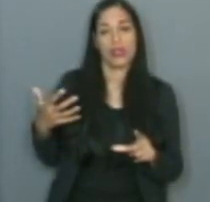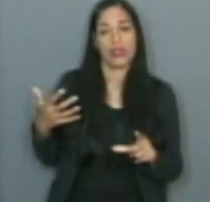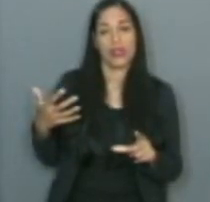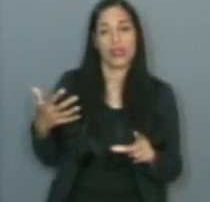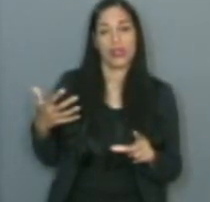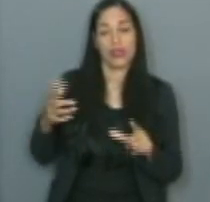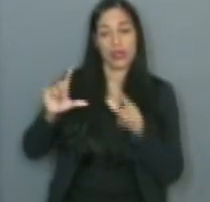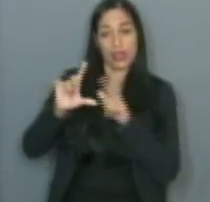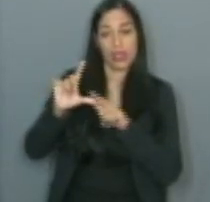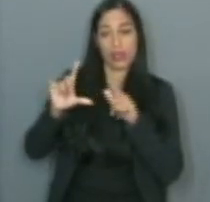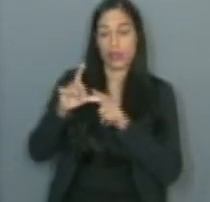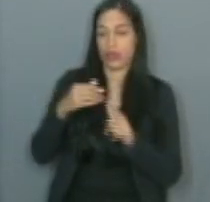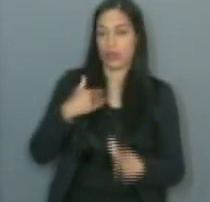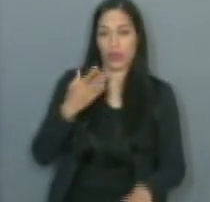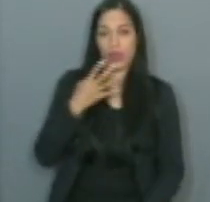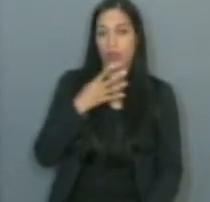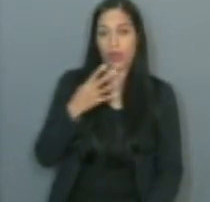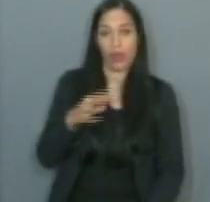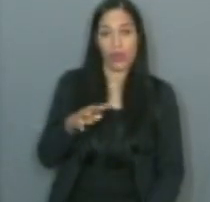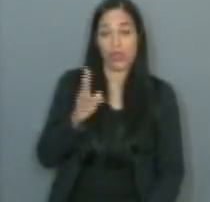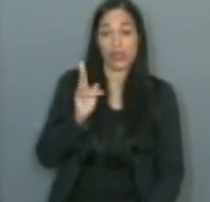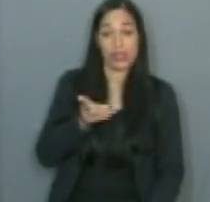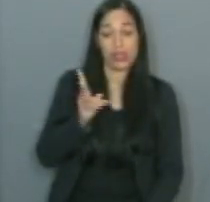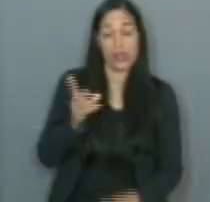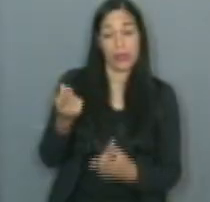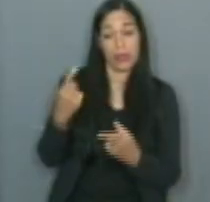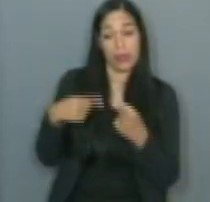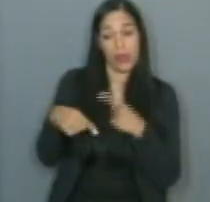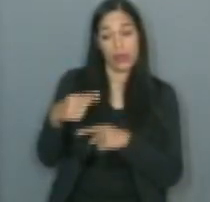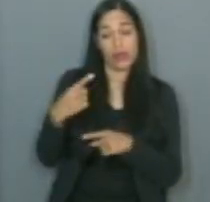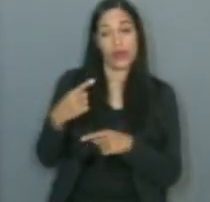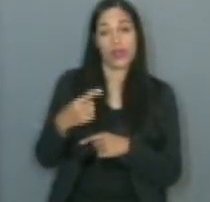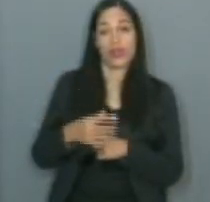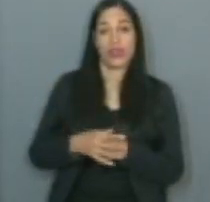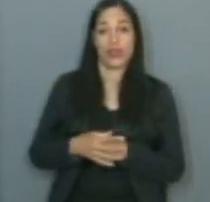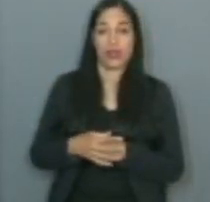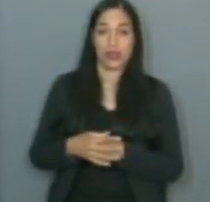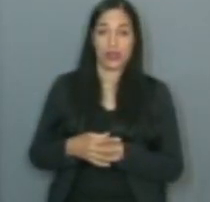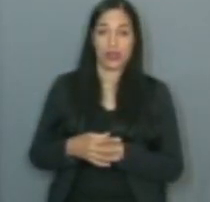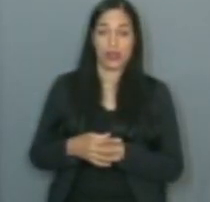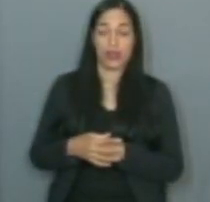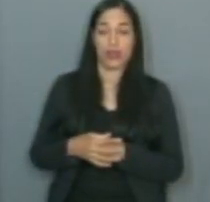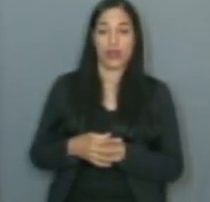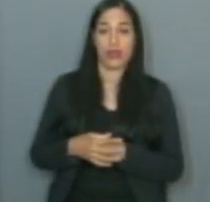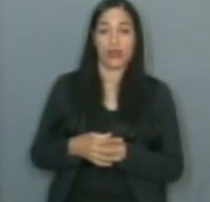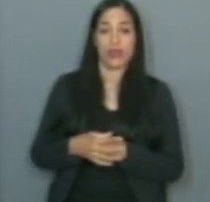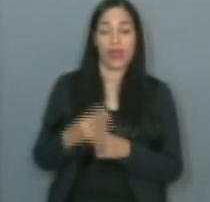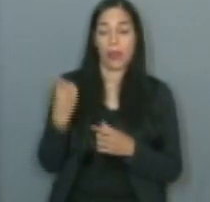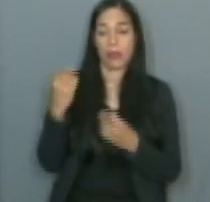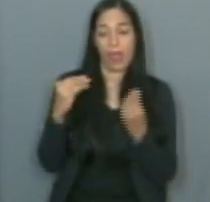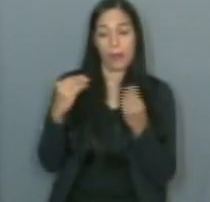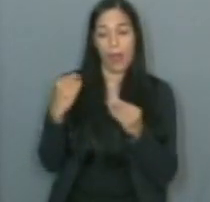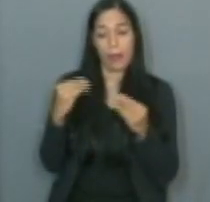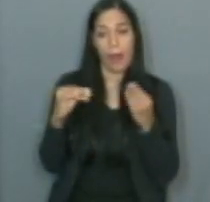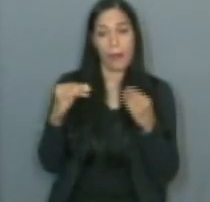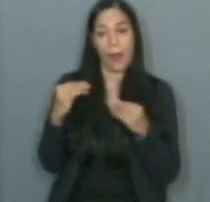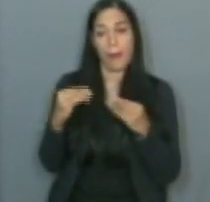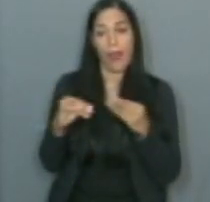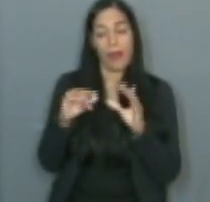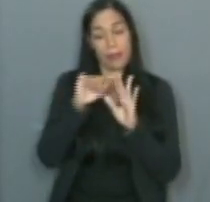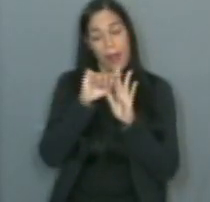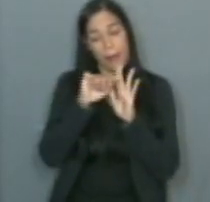as siglas que eu não conheço muito, que sempre modifica-se muito, coloca critérios estabelecidos